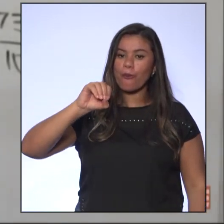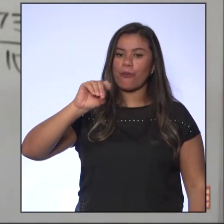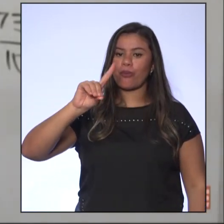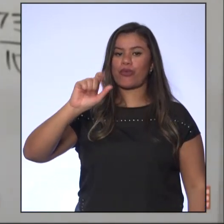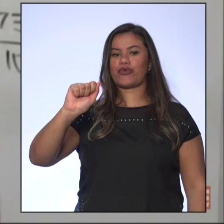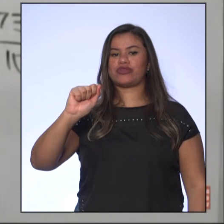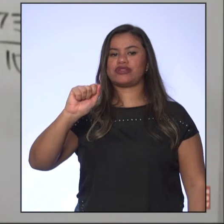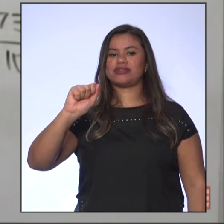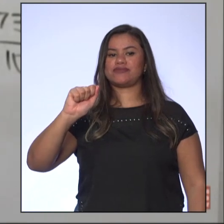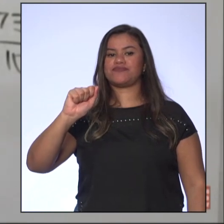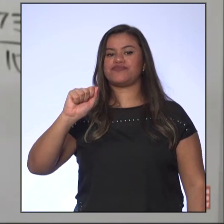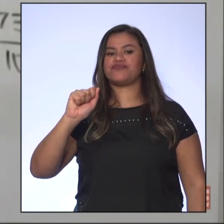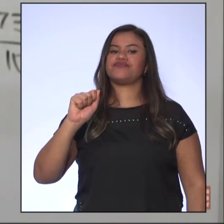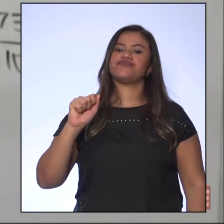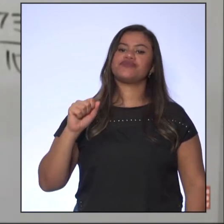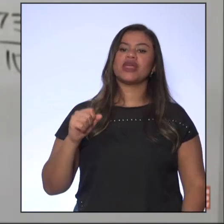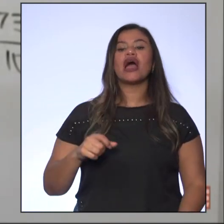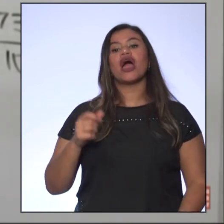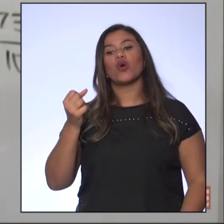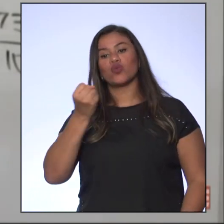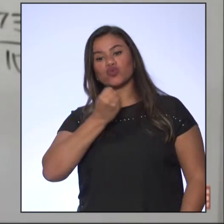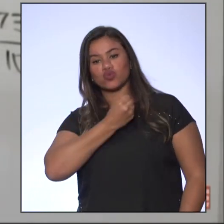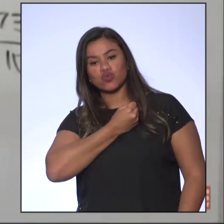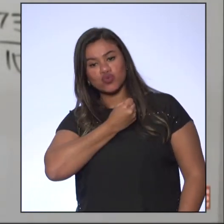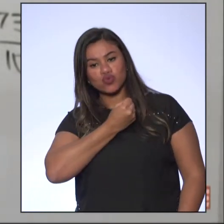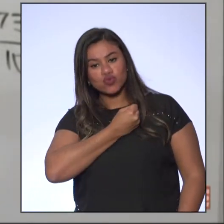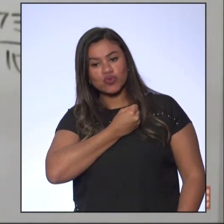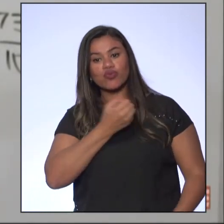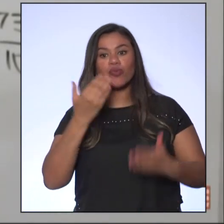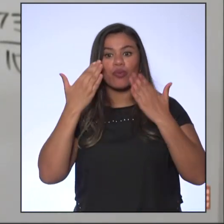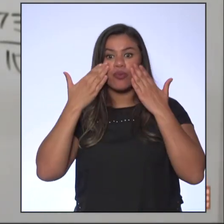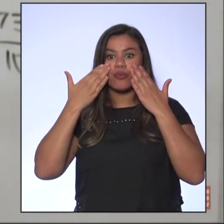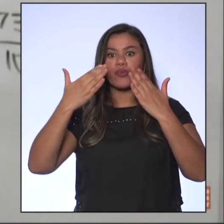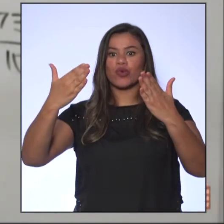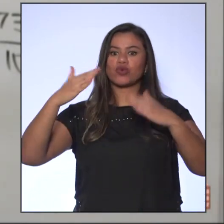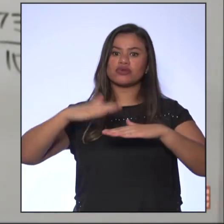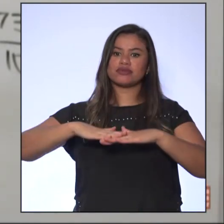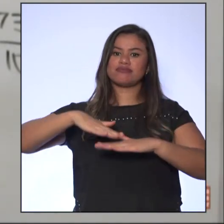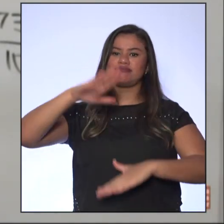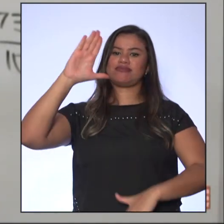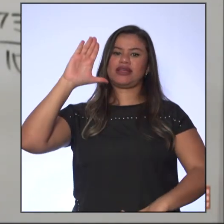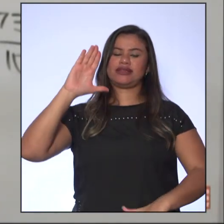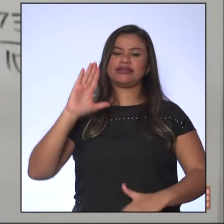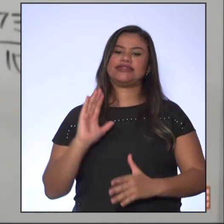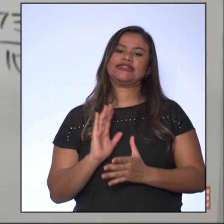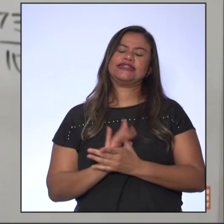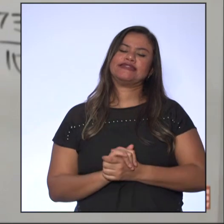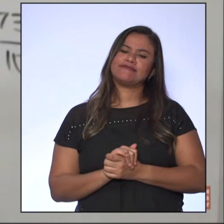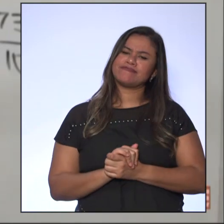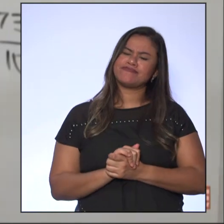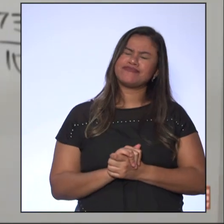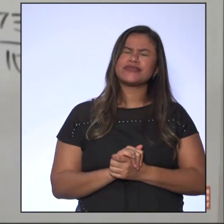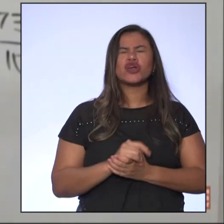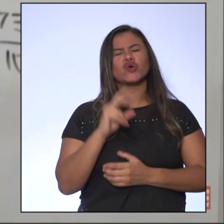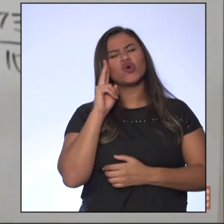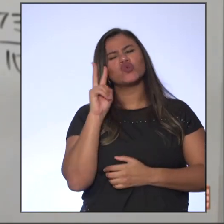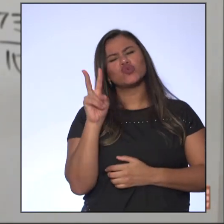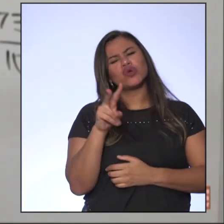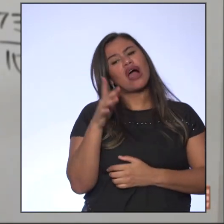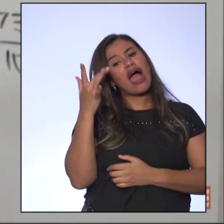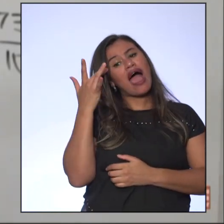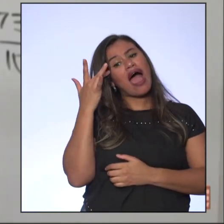o que é moda? É o elemento que mais aparece. Professor, estou olhando aqui, eu acho que eu nunca vou errar